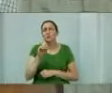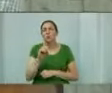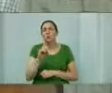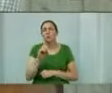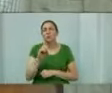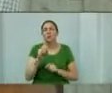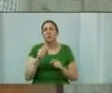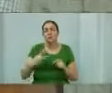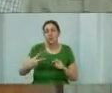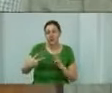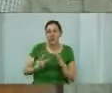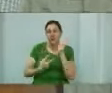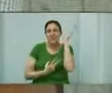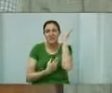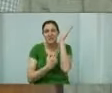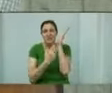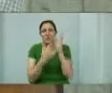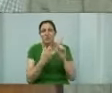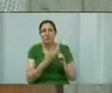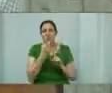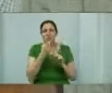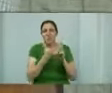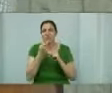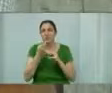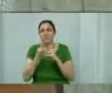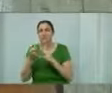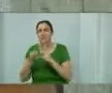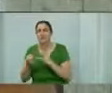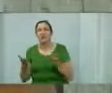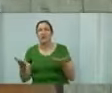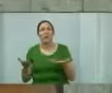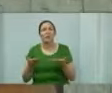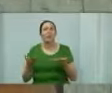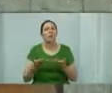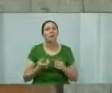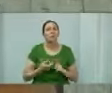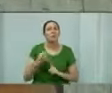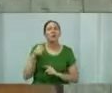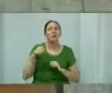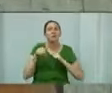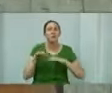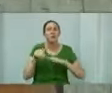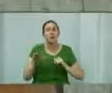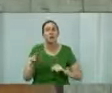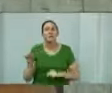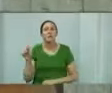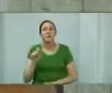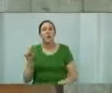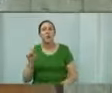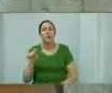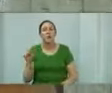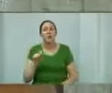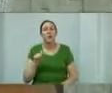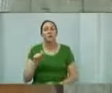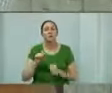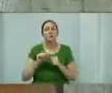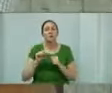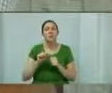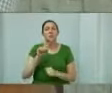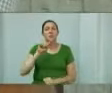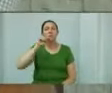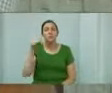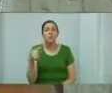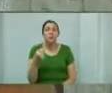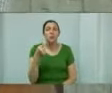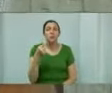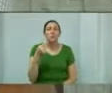mês. No mês de setembro agora, e de agosto também foi assim, fez 1.070 cirurgias. Vocês imaginam